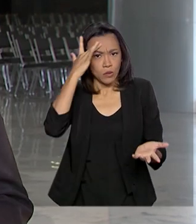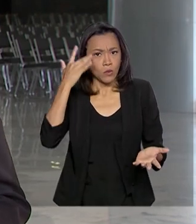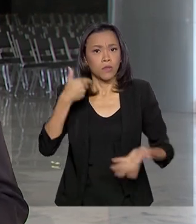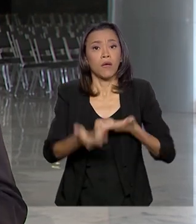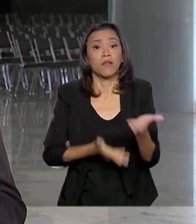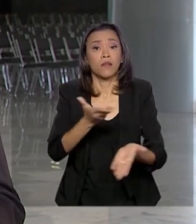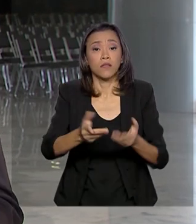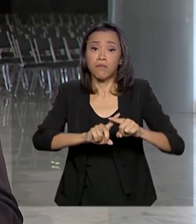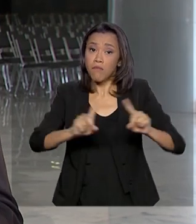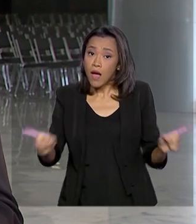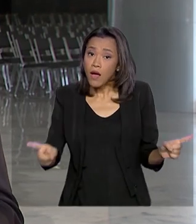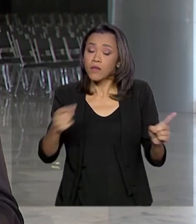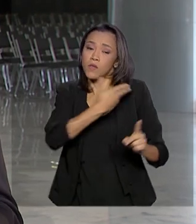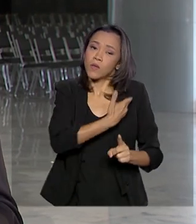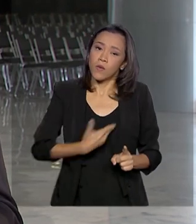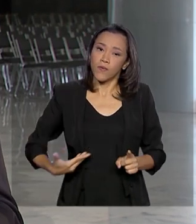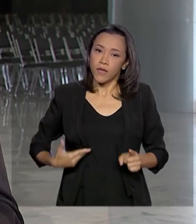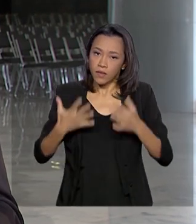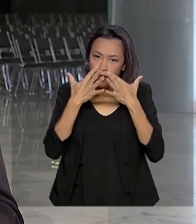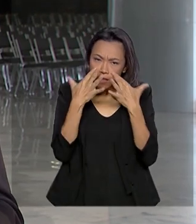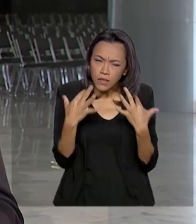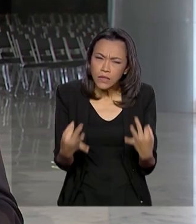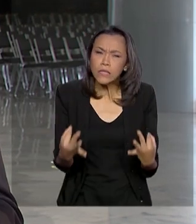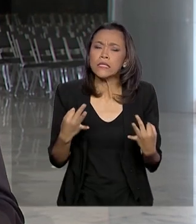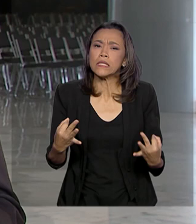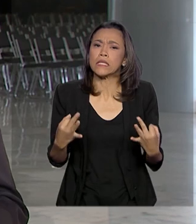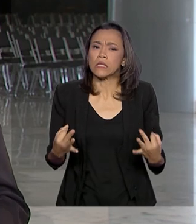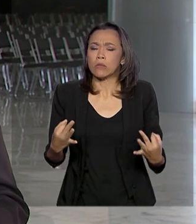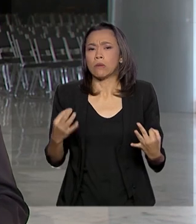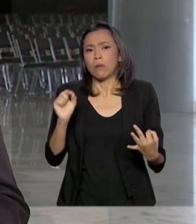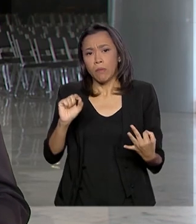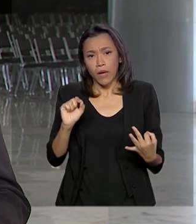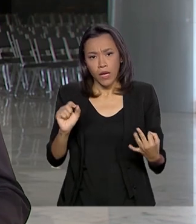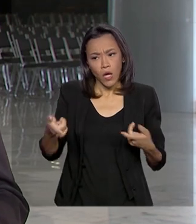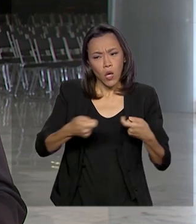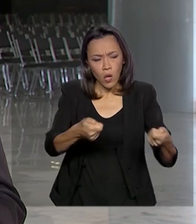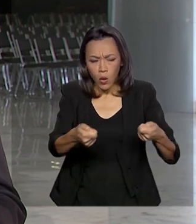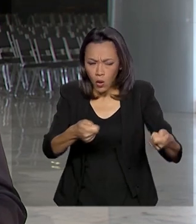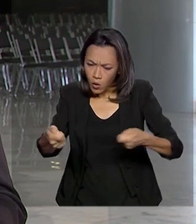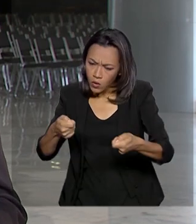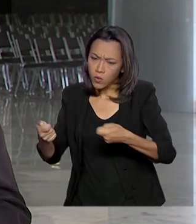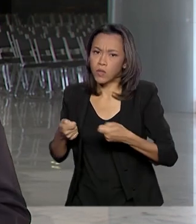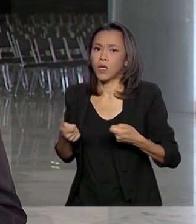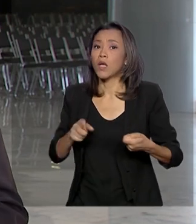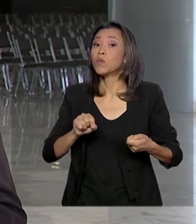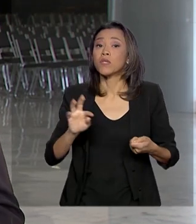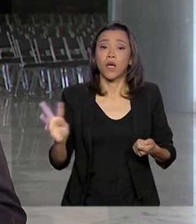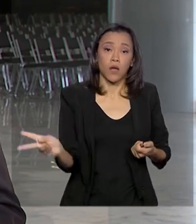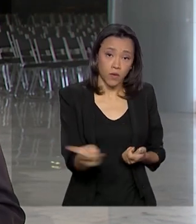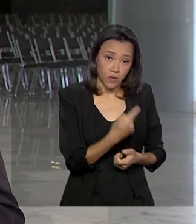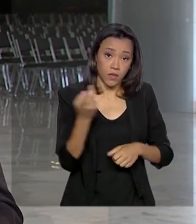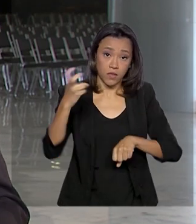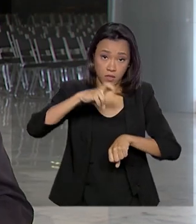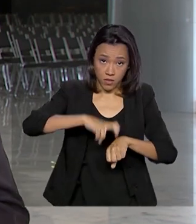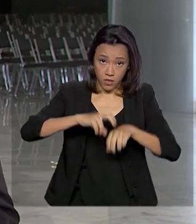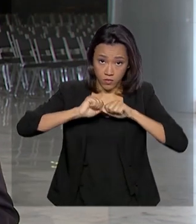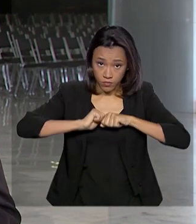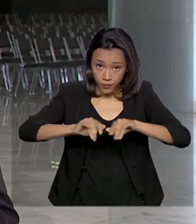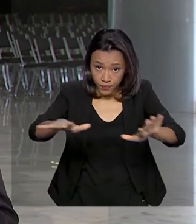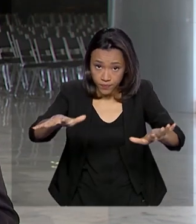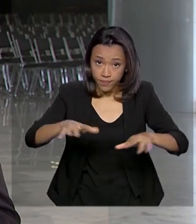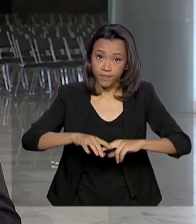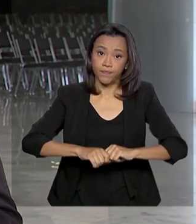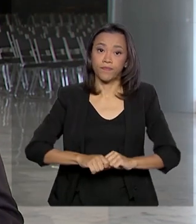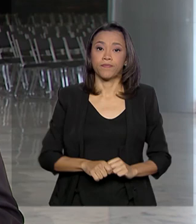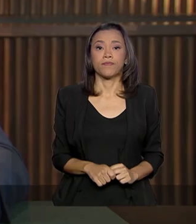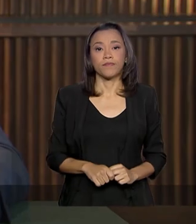mas que o governo está atento para manter a evolução do quadro sobre controle diante da pandemia de coronavírus